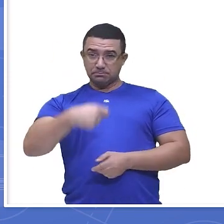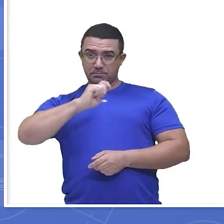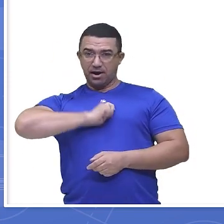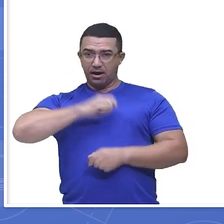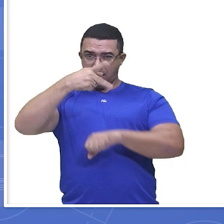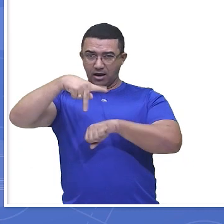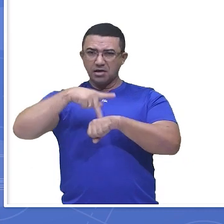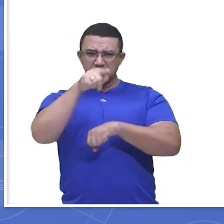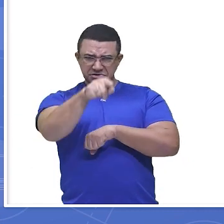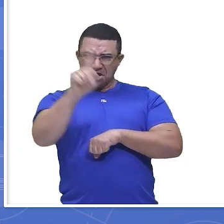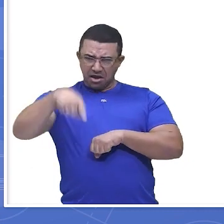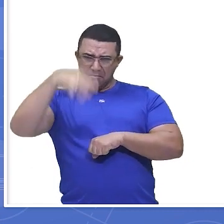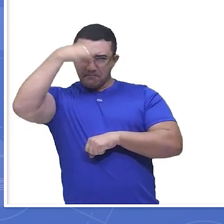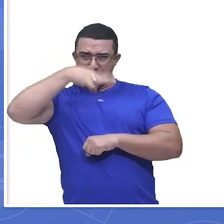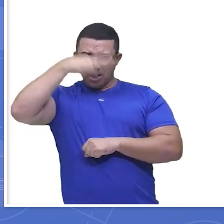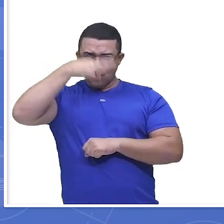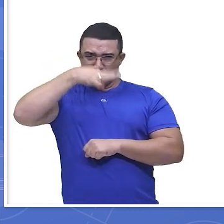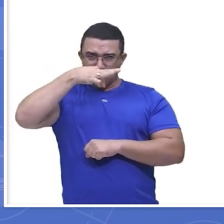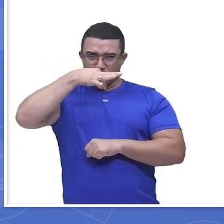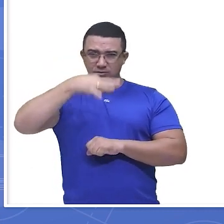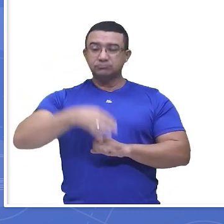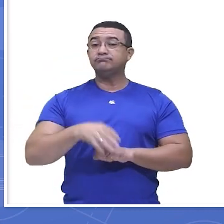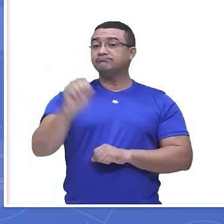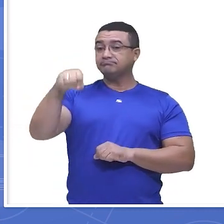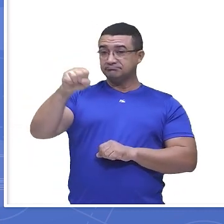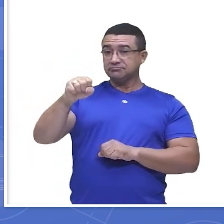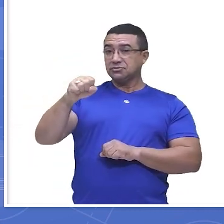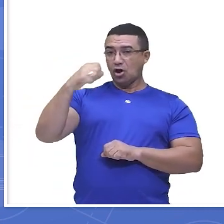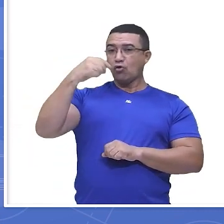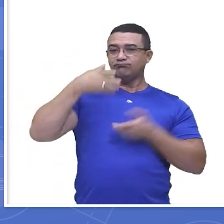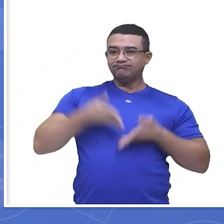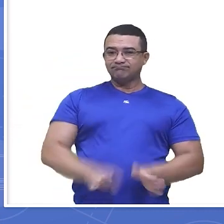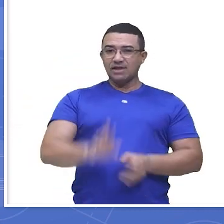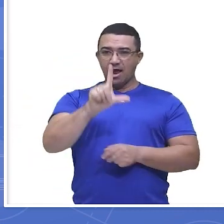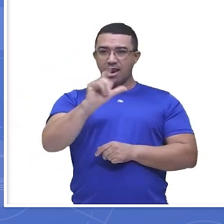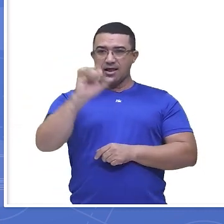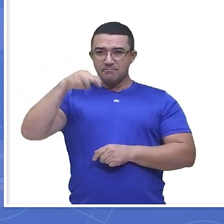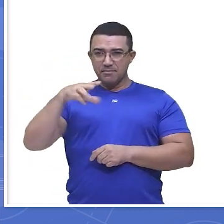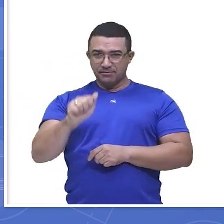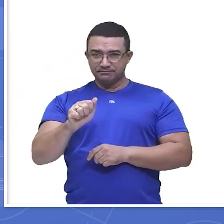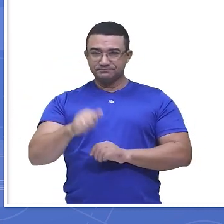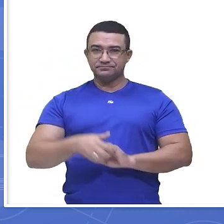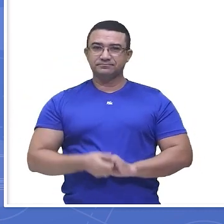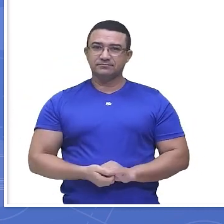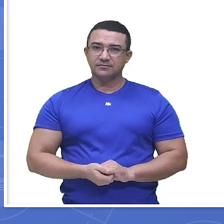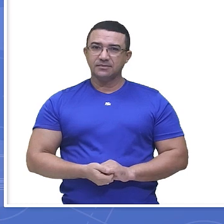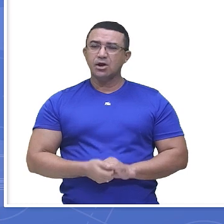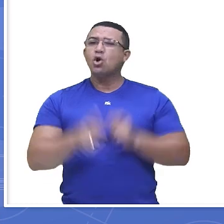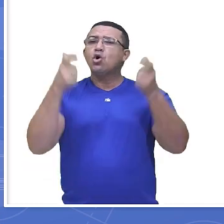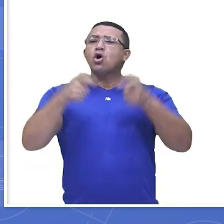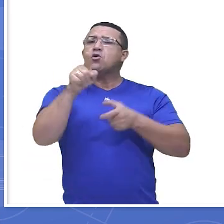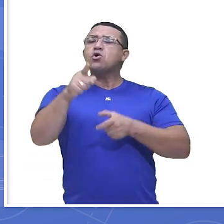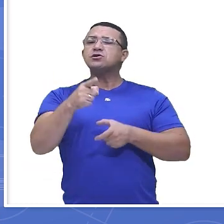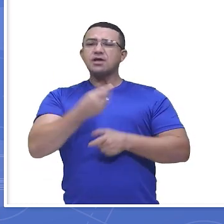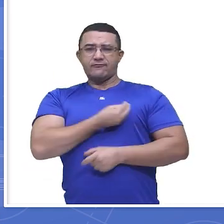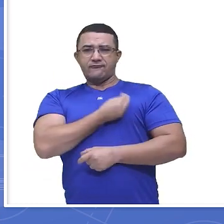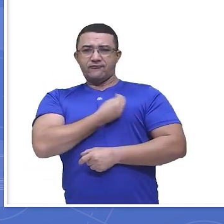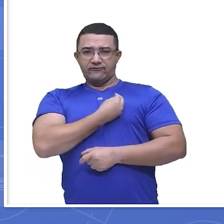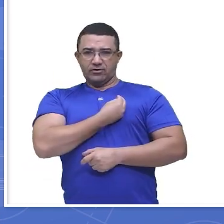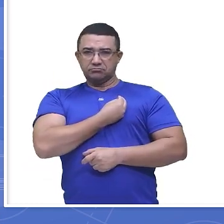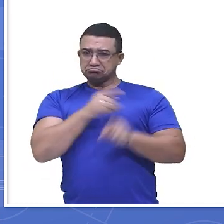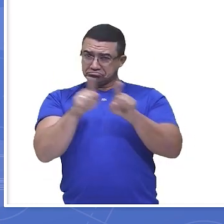¿Eres peruano? Sí, soy de Lima. ¿Y dónde vives? ¿Vives en